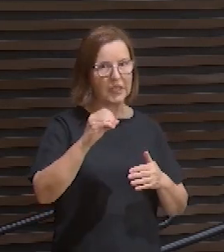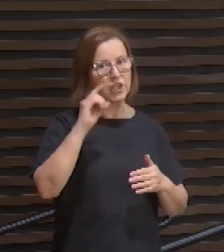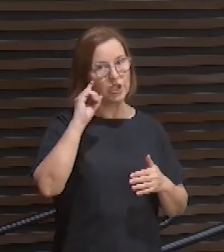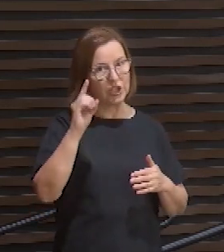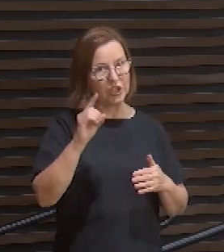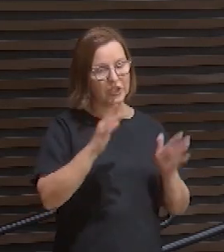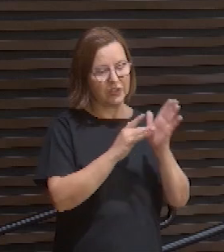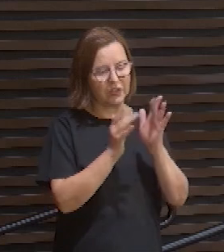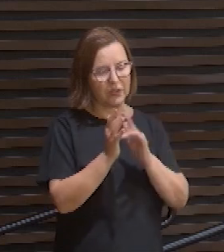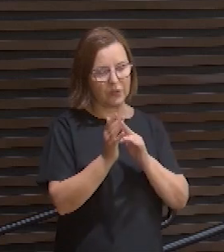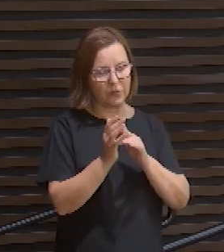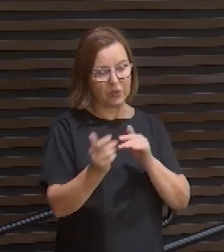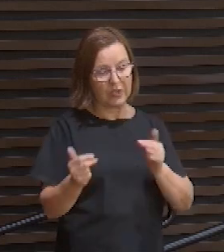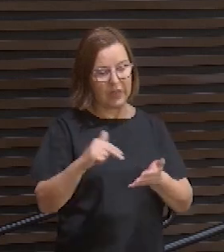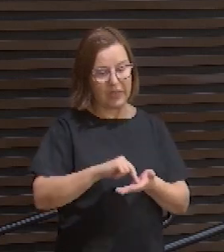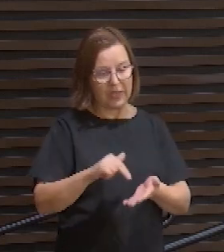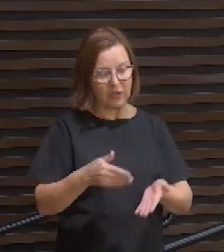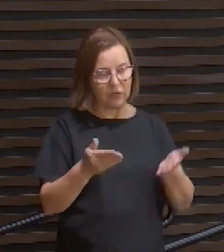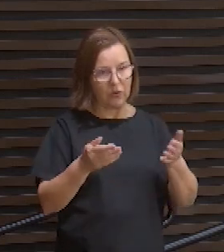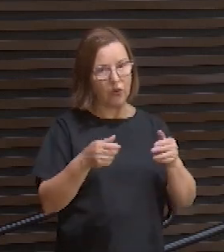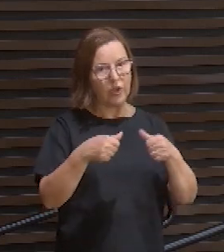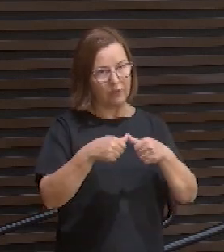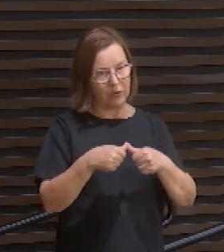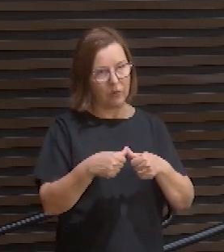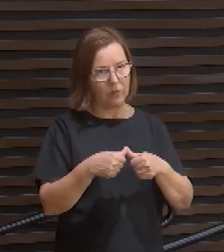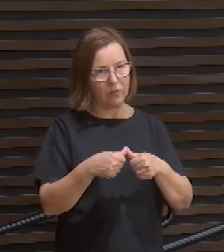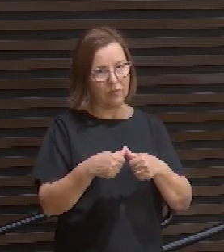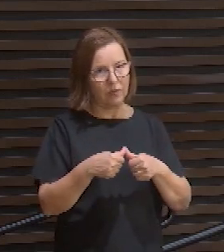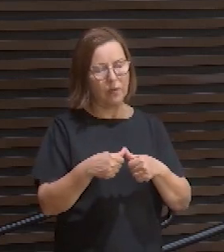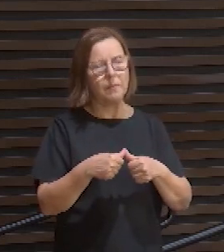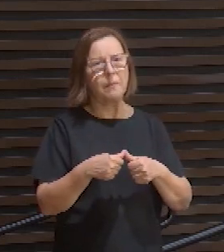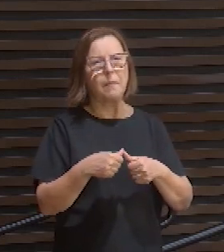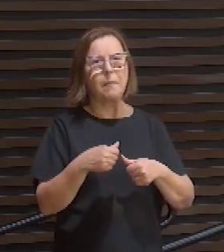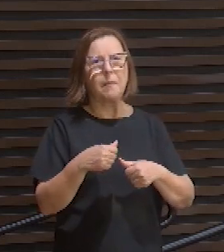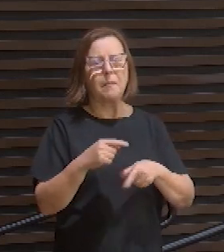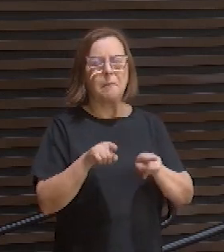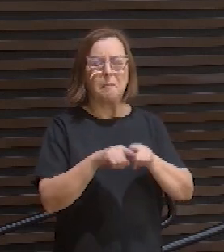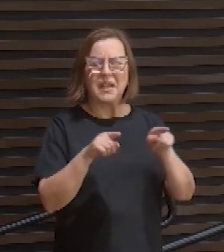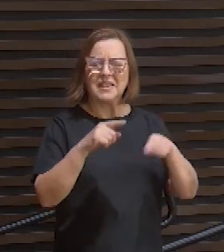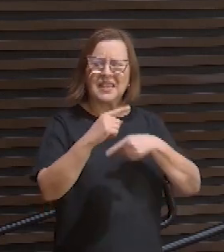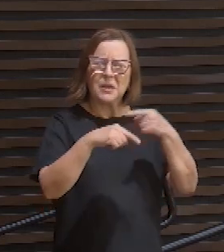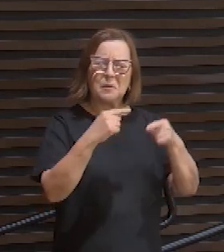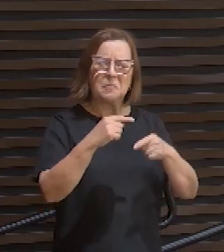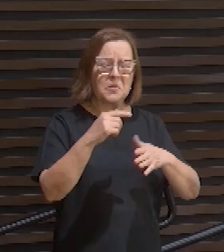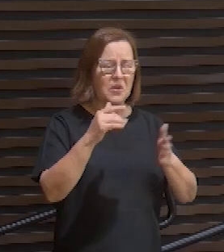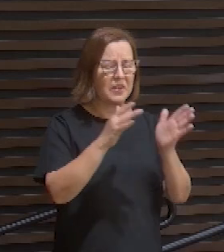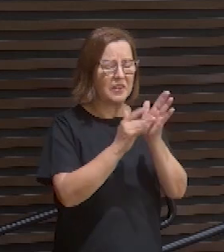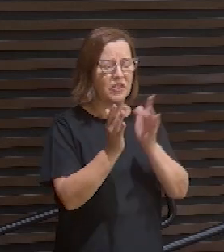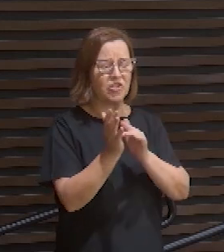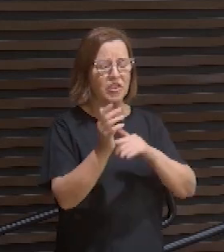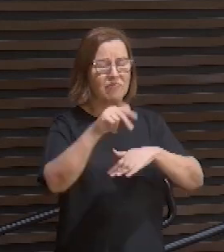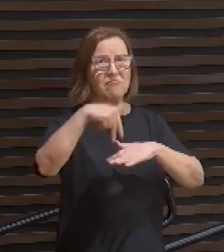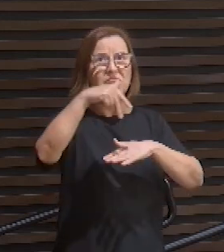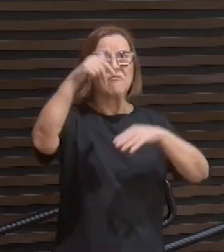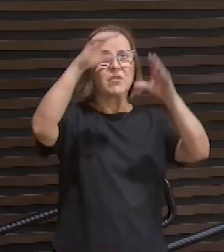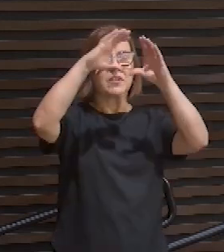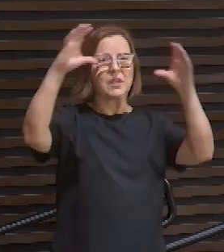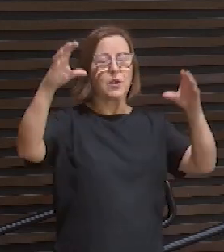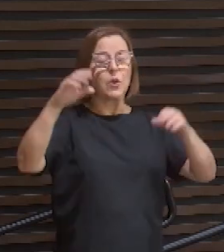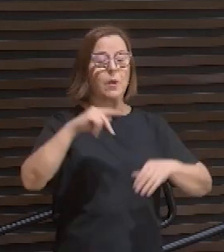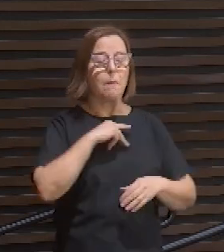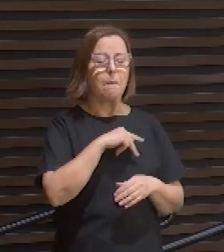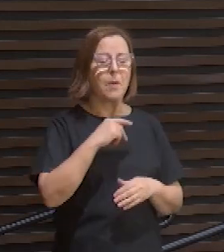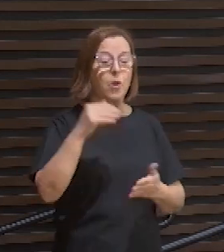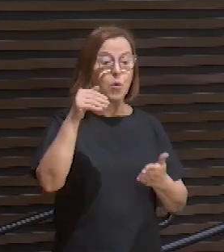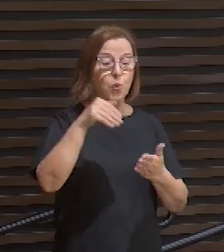ascensão, anos depois que Jesus tinha sido assunto aos céus. E Paulo foi o último a vê-lo, o último ser